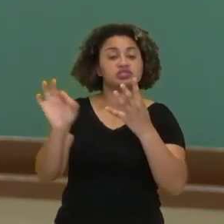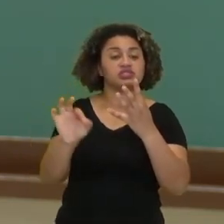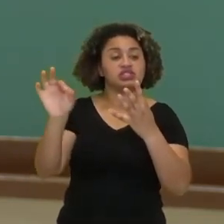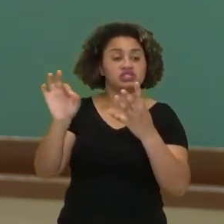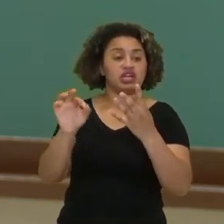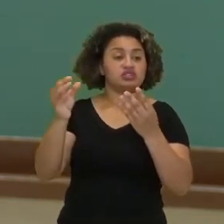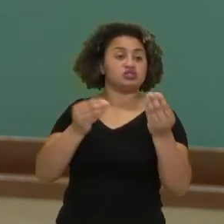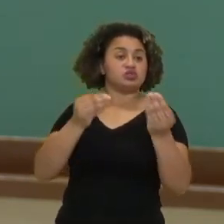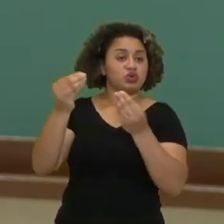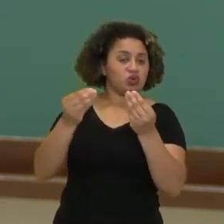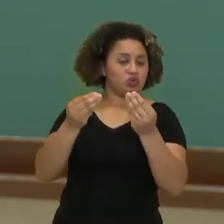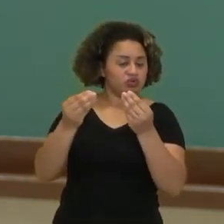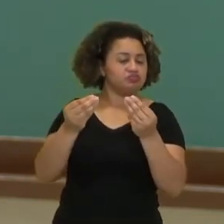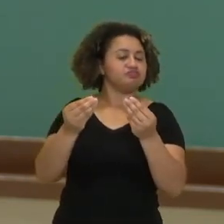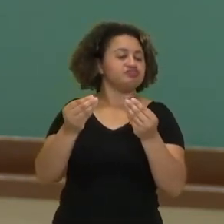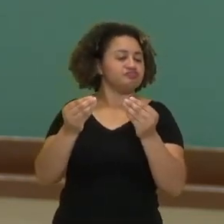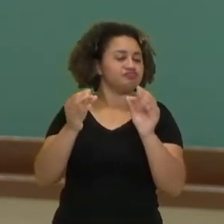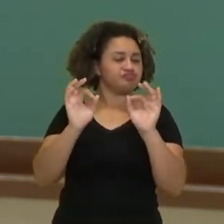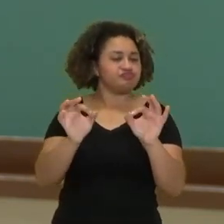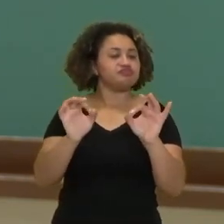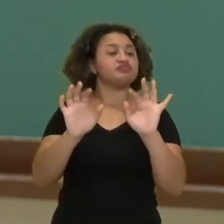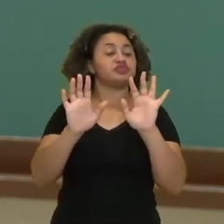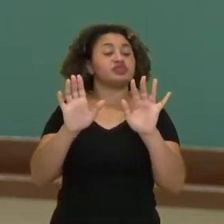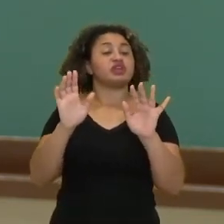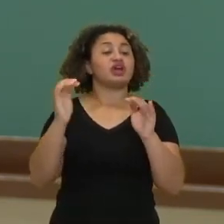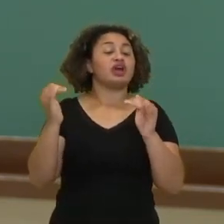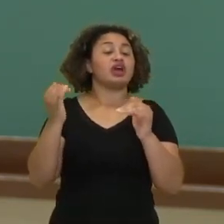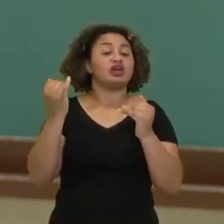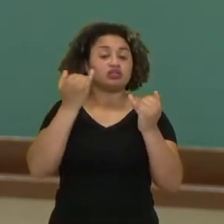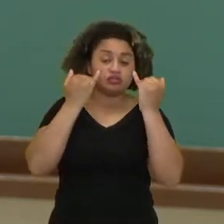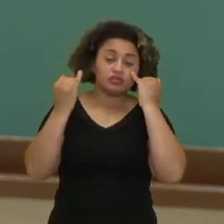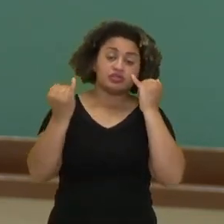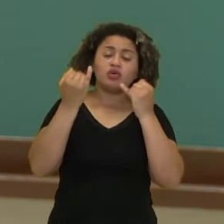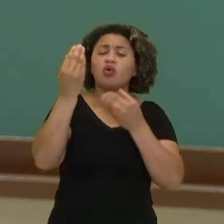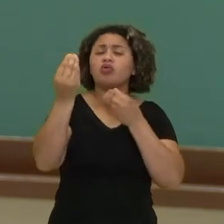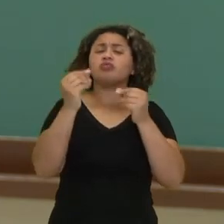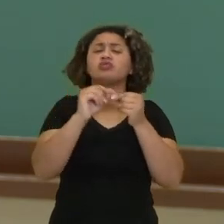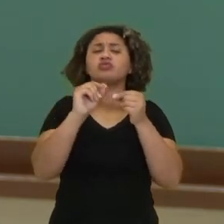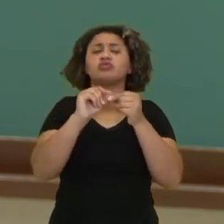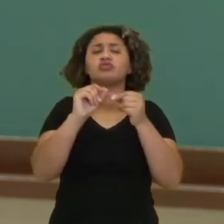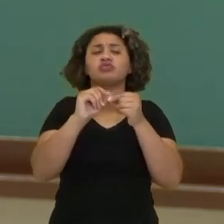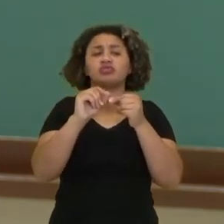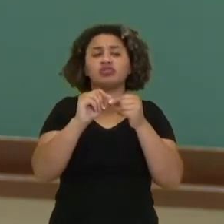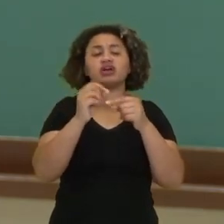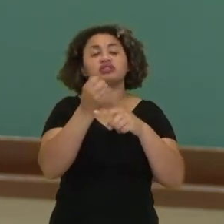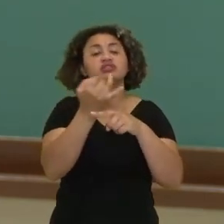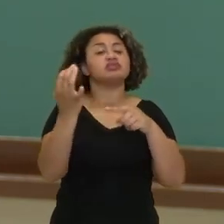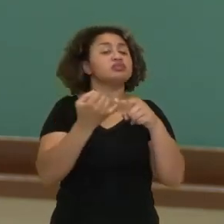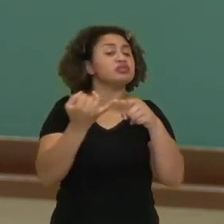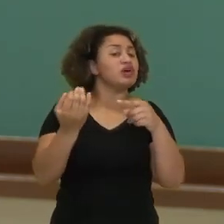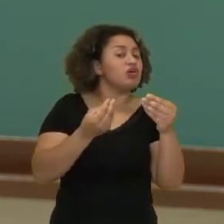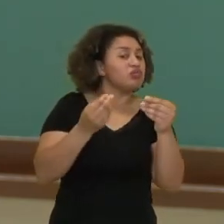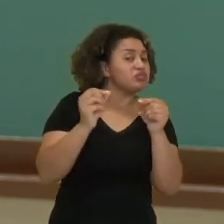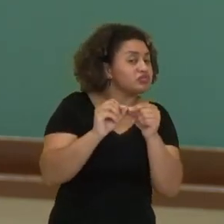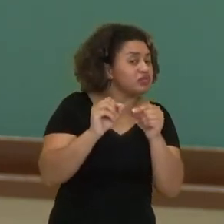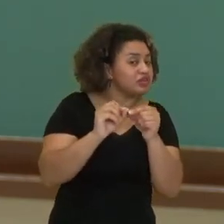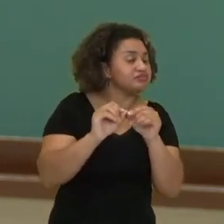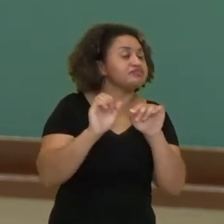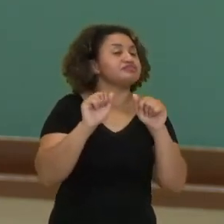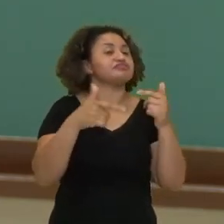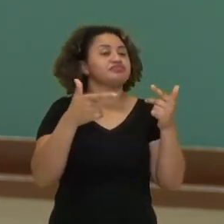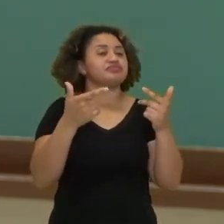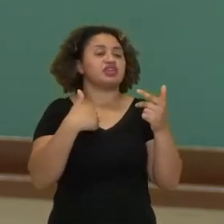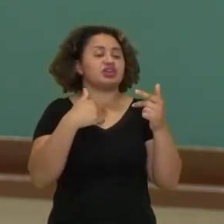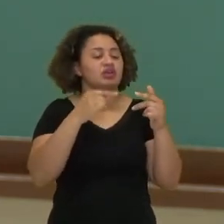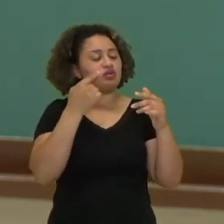forma percentual, tá? Lembra como que a gente faz para representar na forma de fração? Então, vocês vão